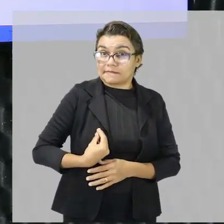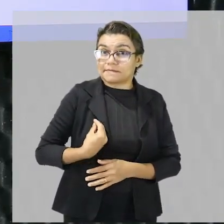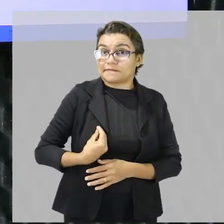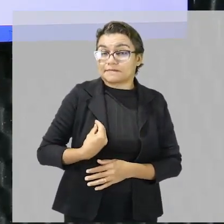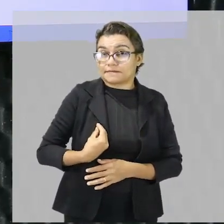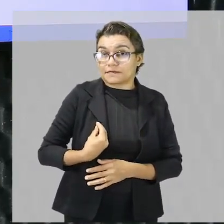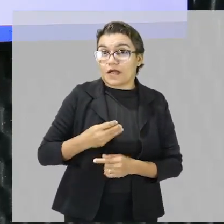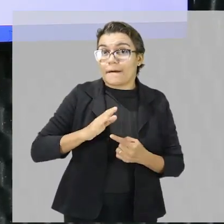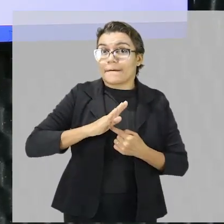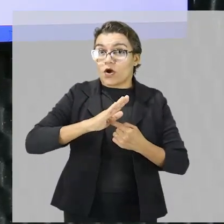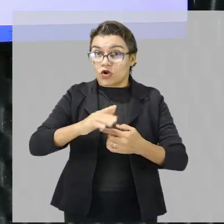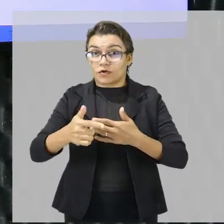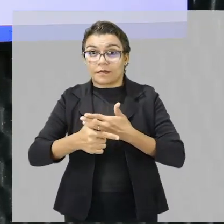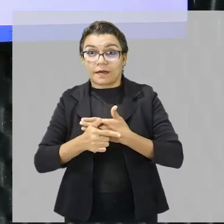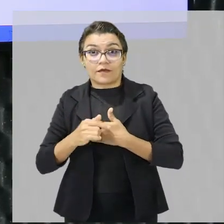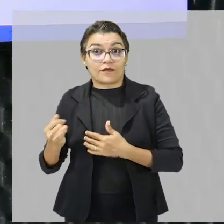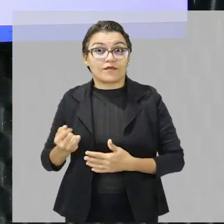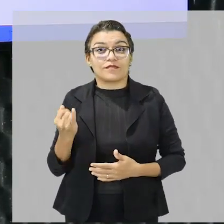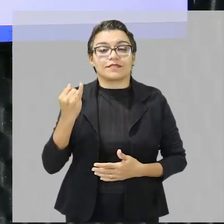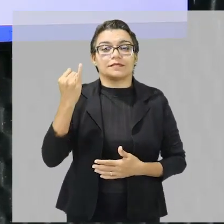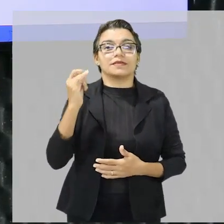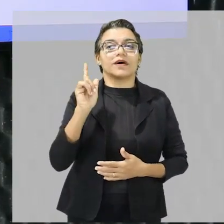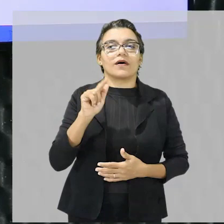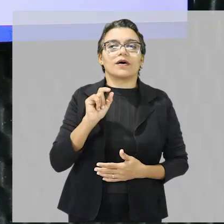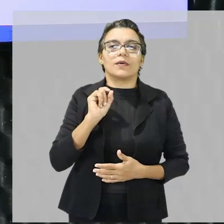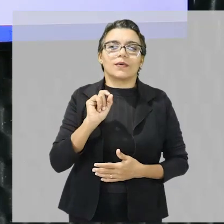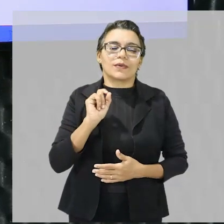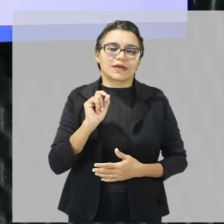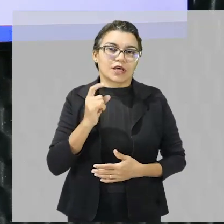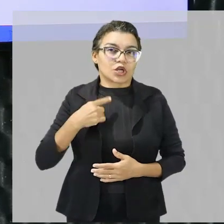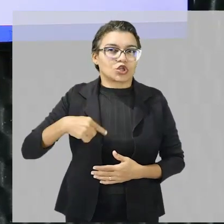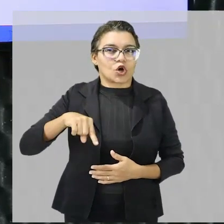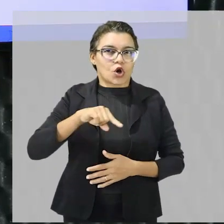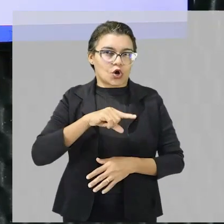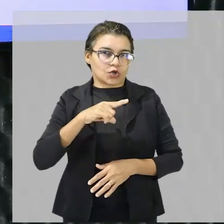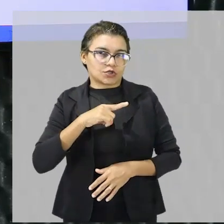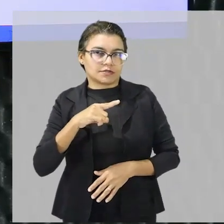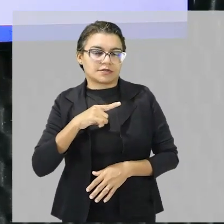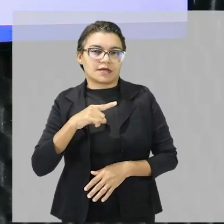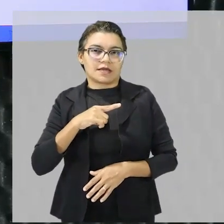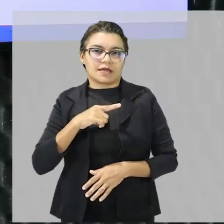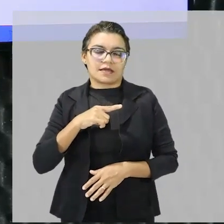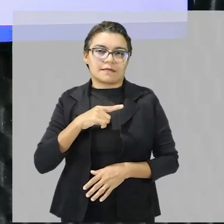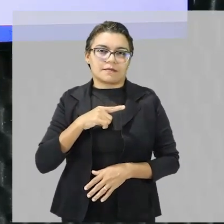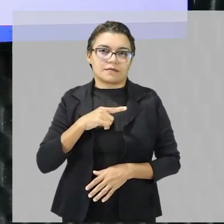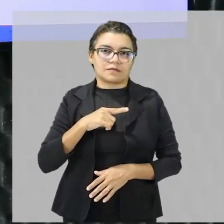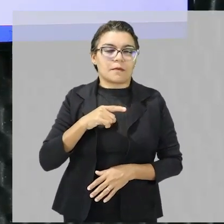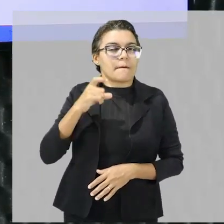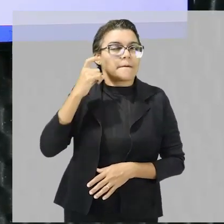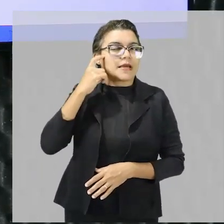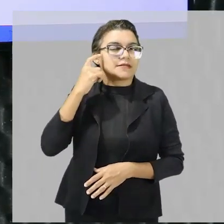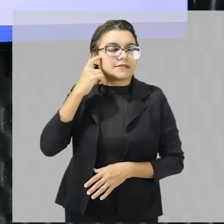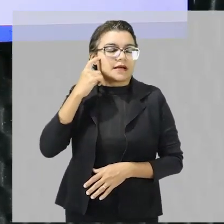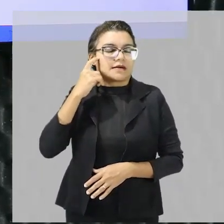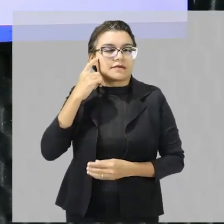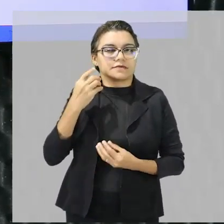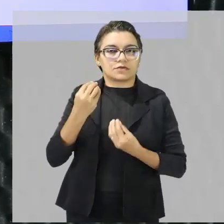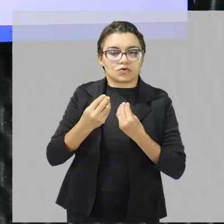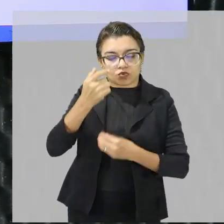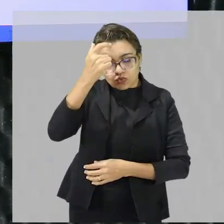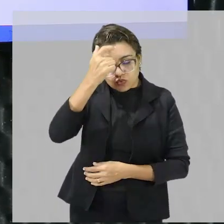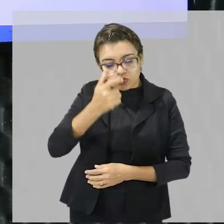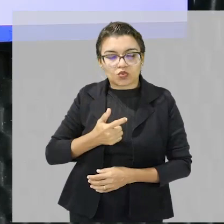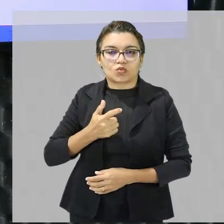papel fundamental, que é de nós termos a condição de pensar sobre nós, sobre a